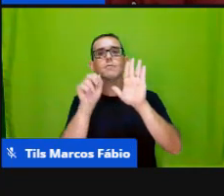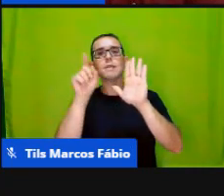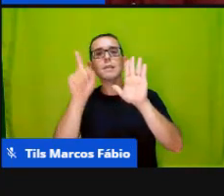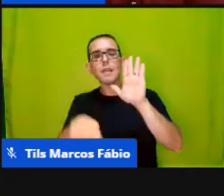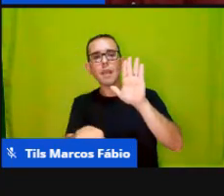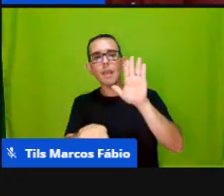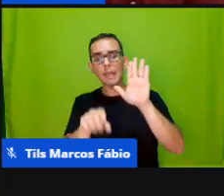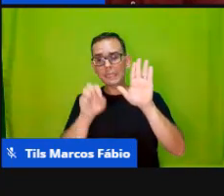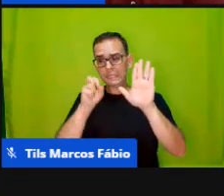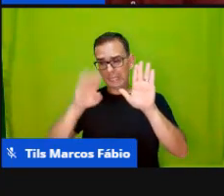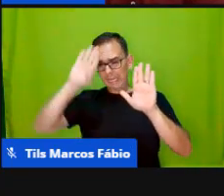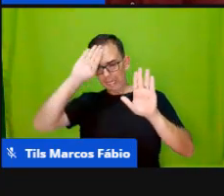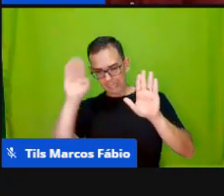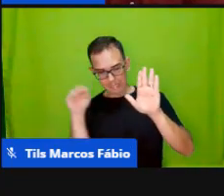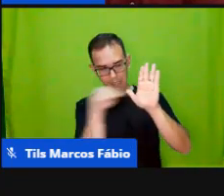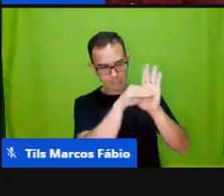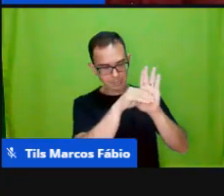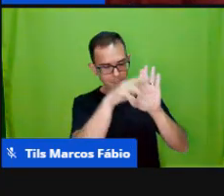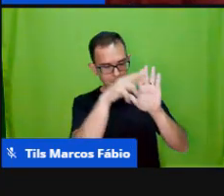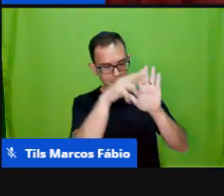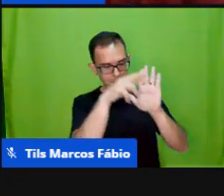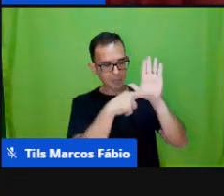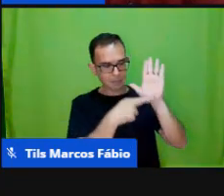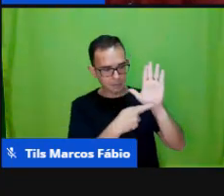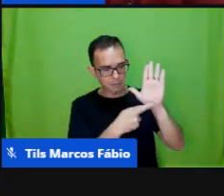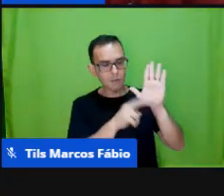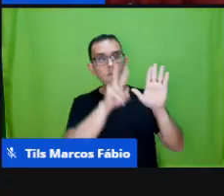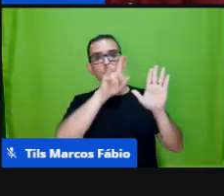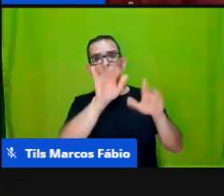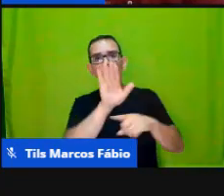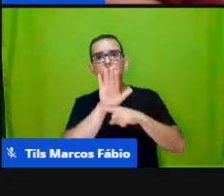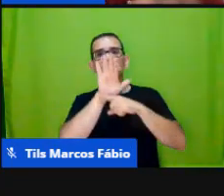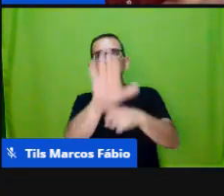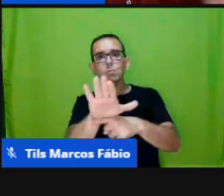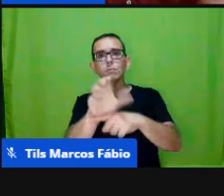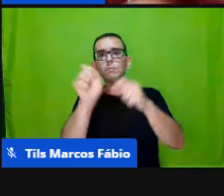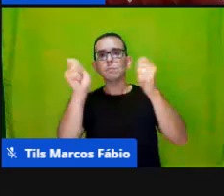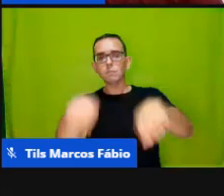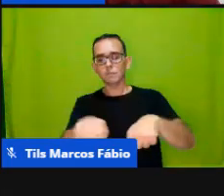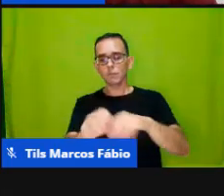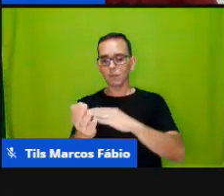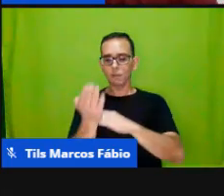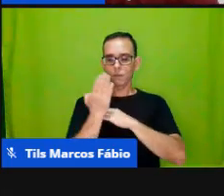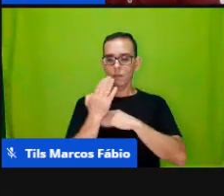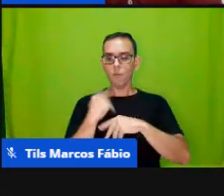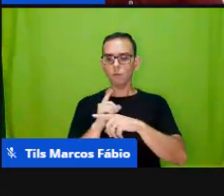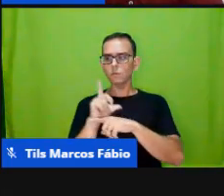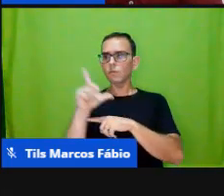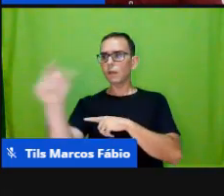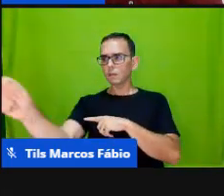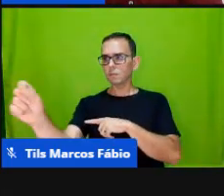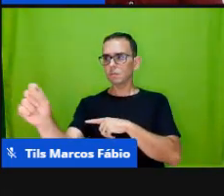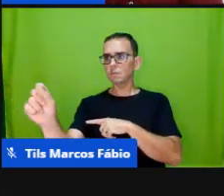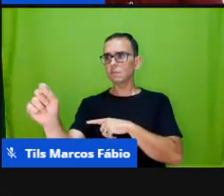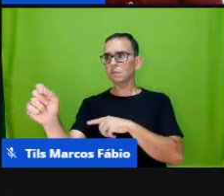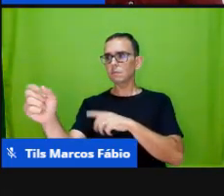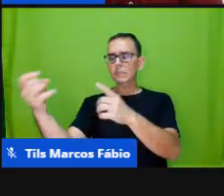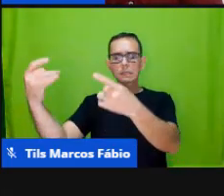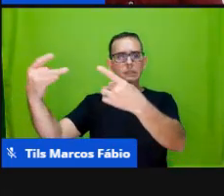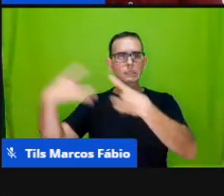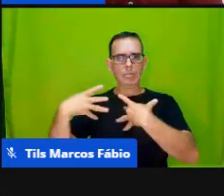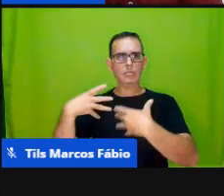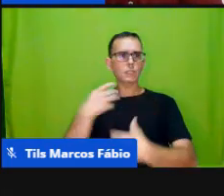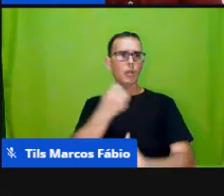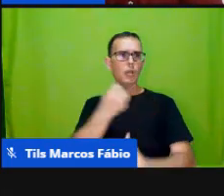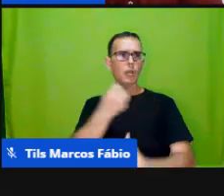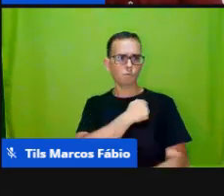ela cumprir a regra, ela vai ser beneficiada. E quando ele sai lá fora e deixa de ser nosso aluno, ele